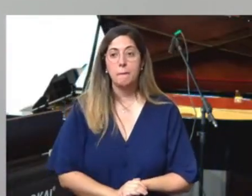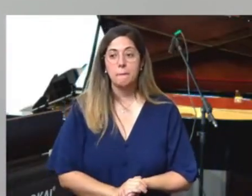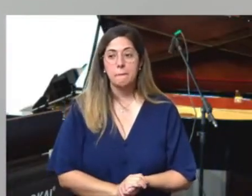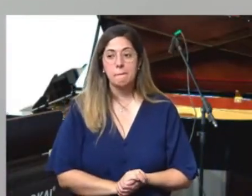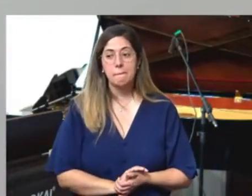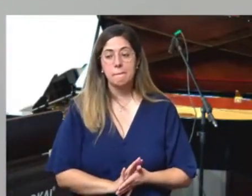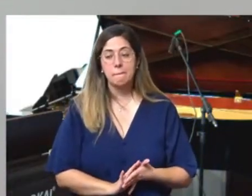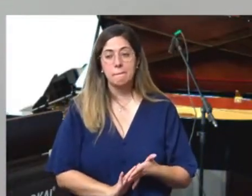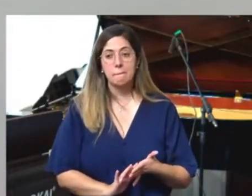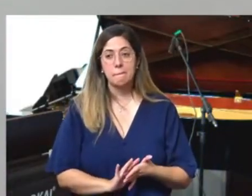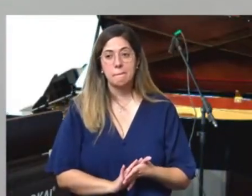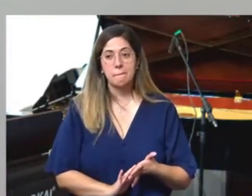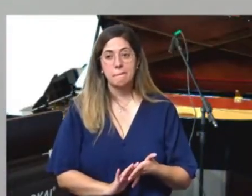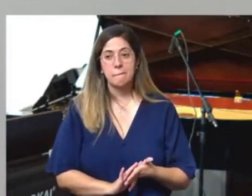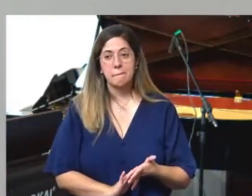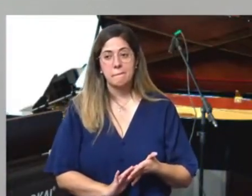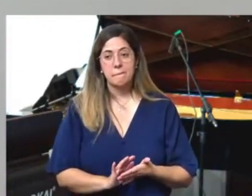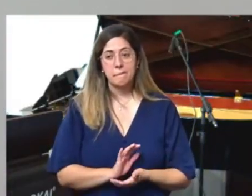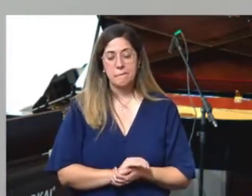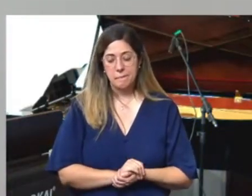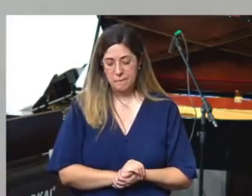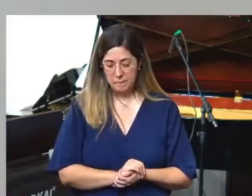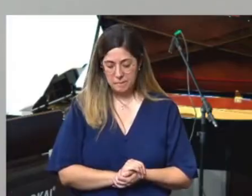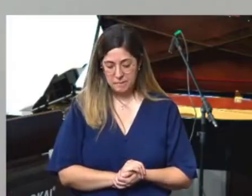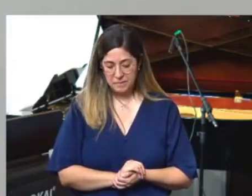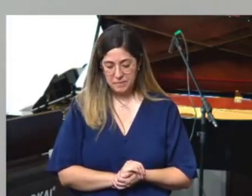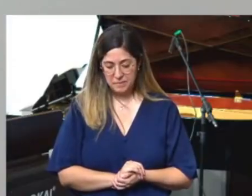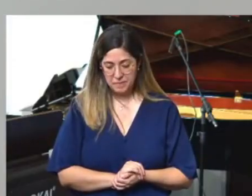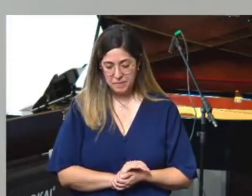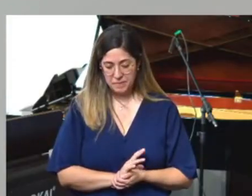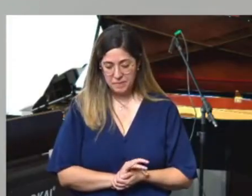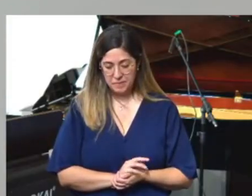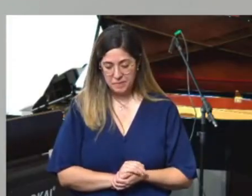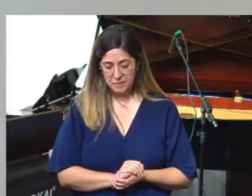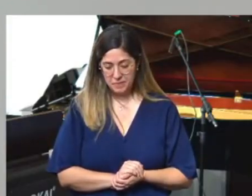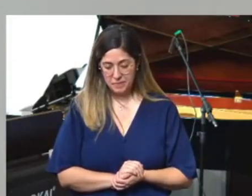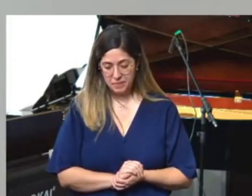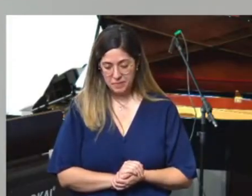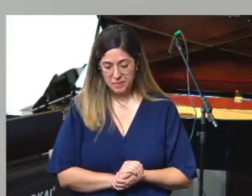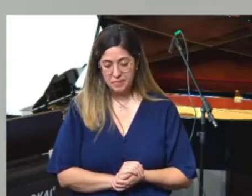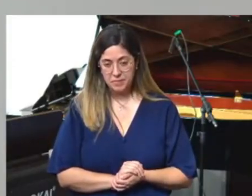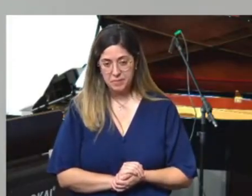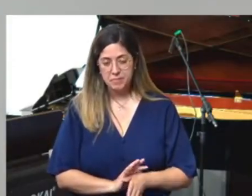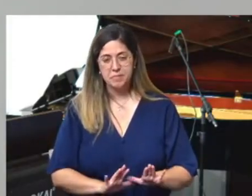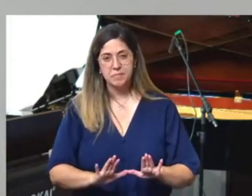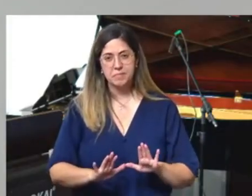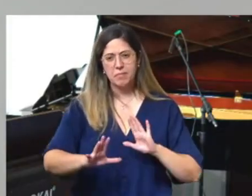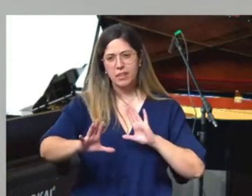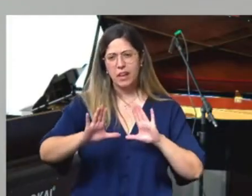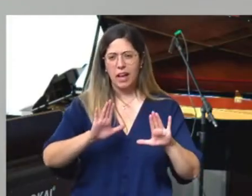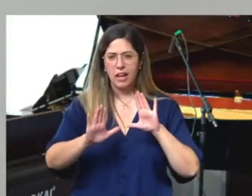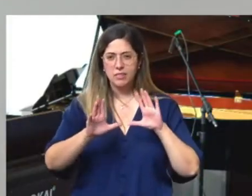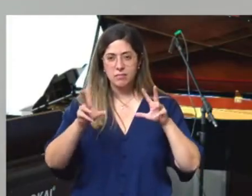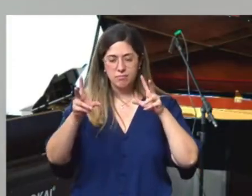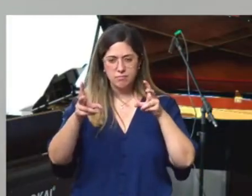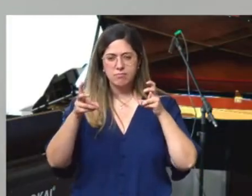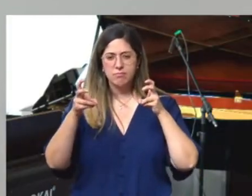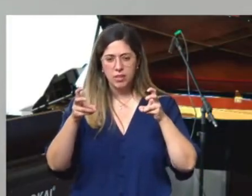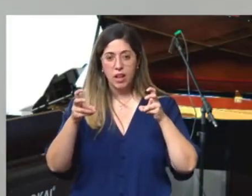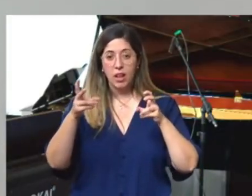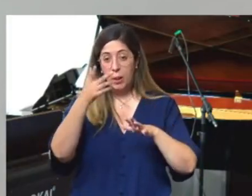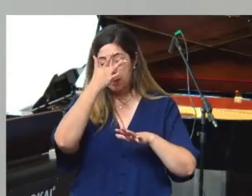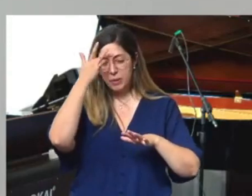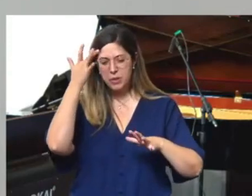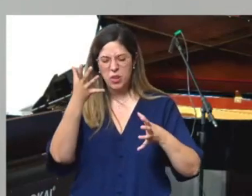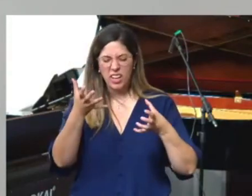absurdo arrancar esse versículo e dizer: veja, todos os homens serão salvos pela graça